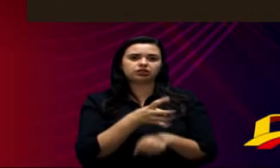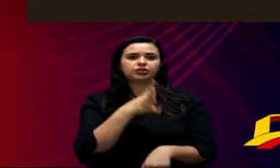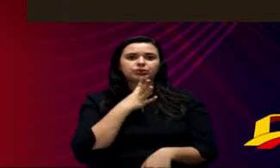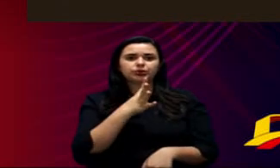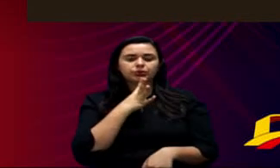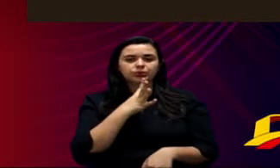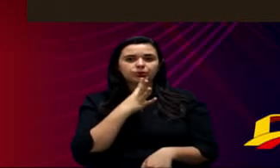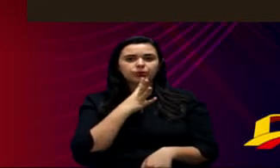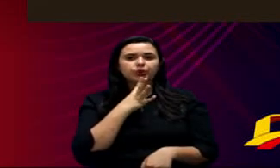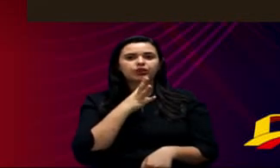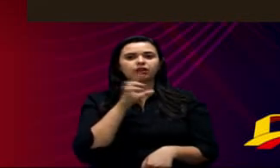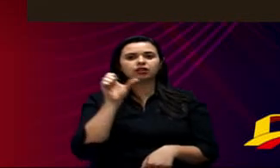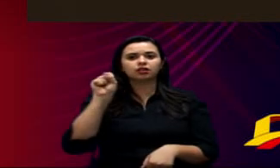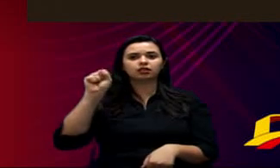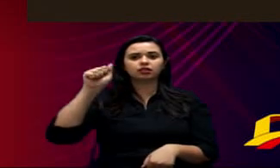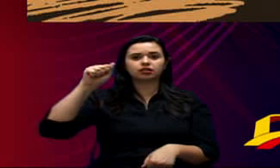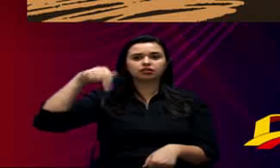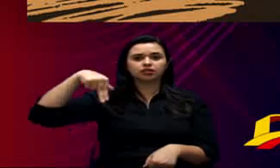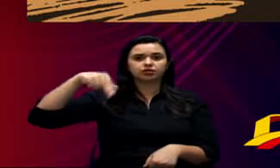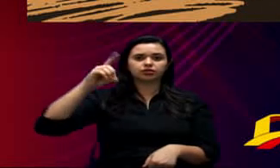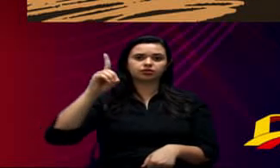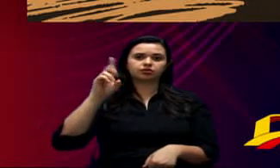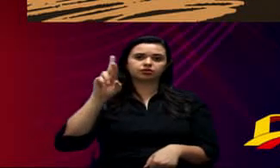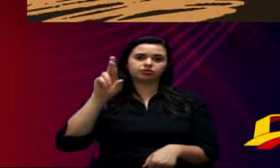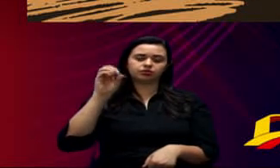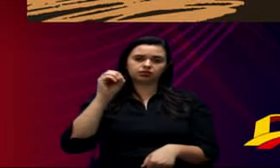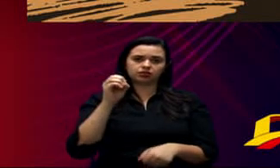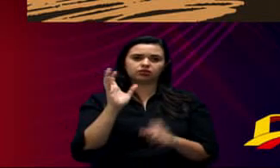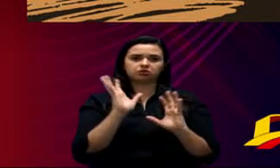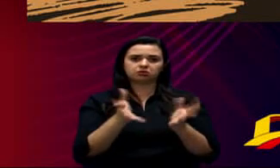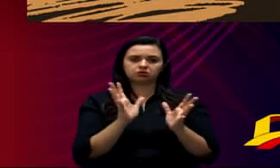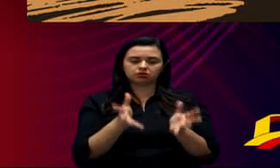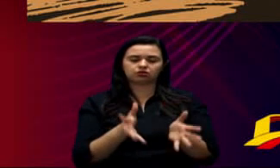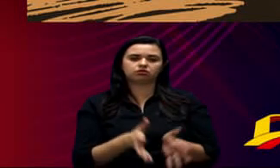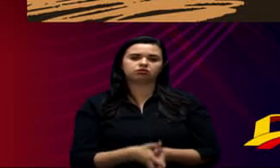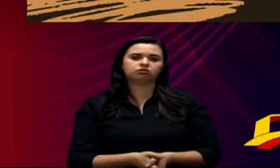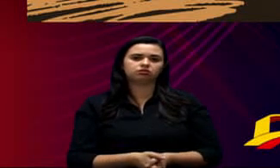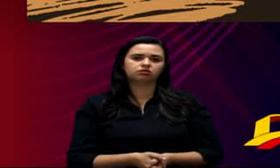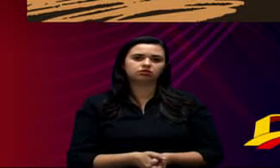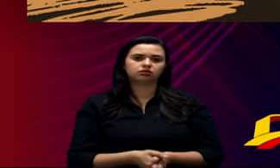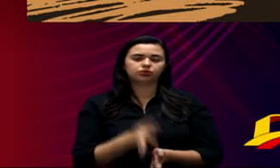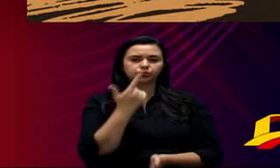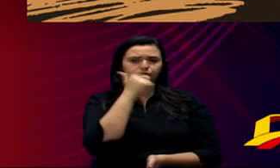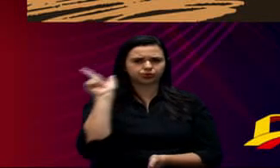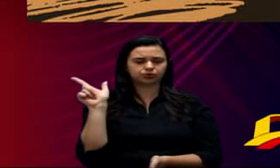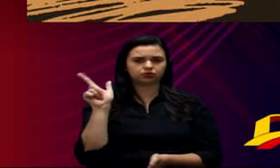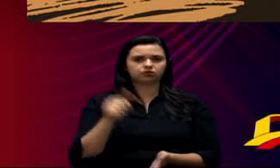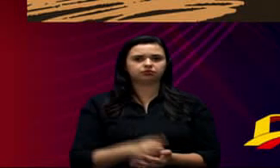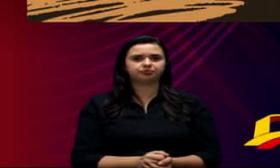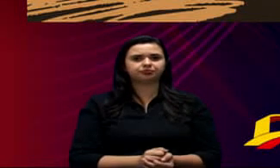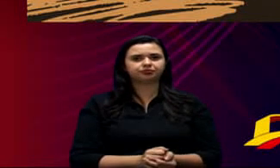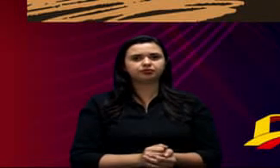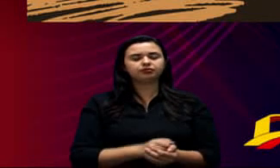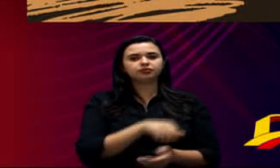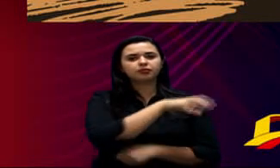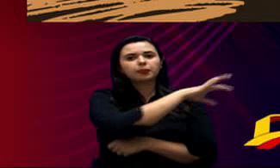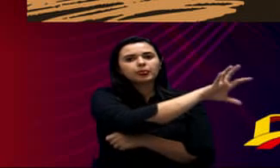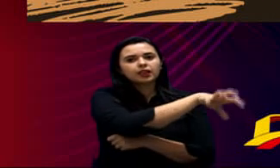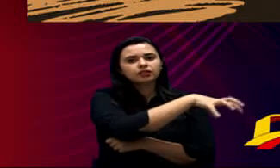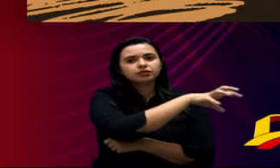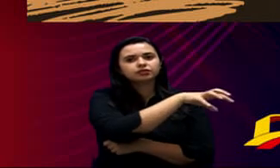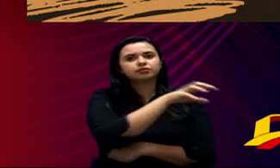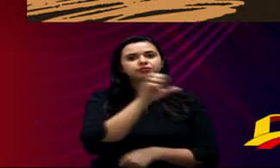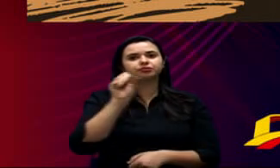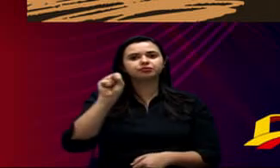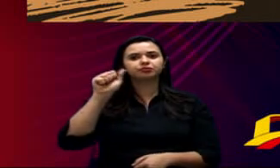lá. Outros animais a gente pode discutir, mas o Sandro não. Outra coisa importante, o Sandro é um animal